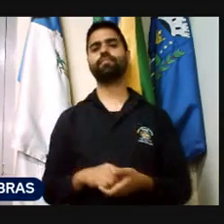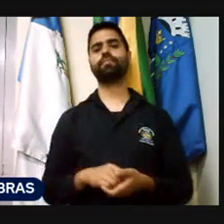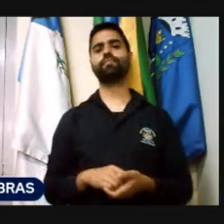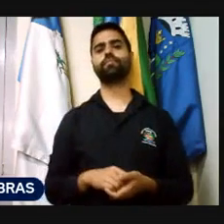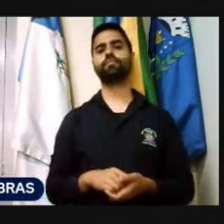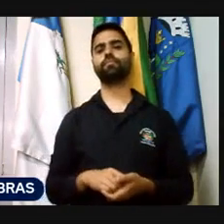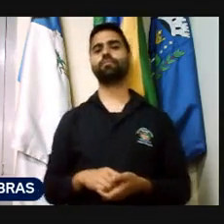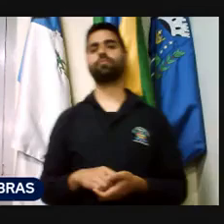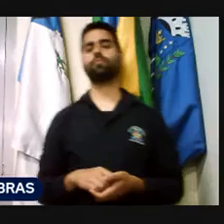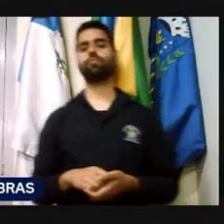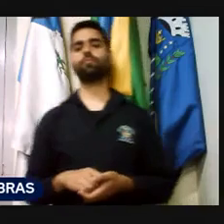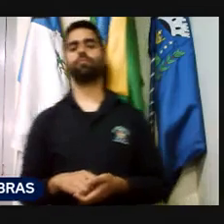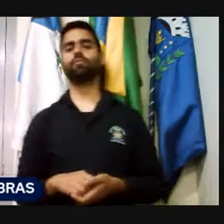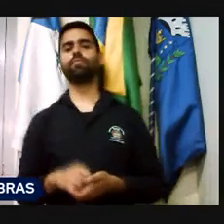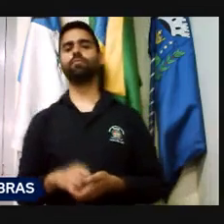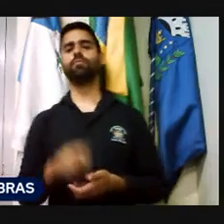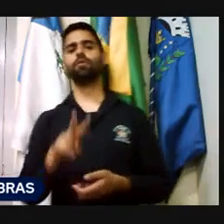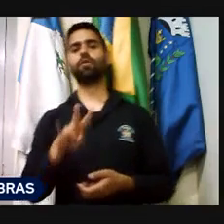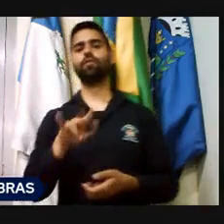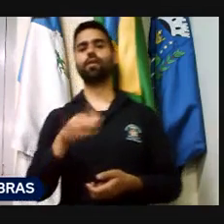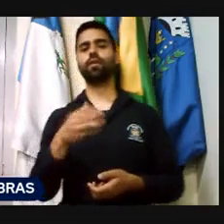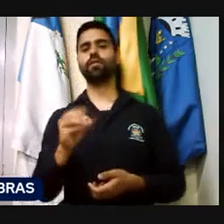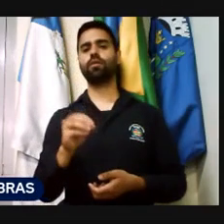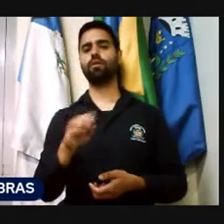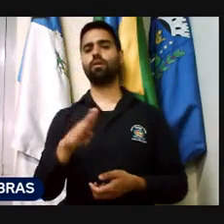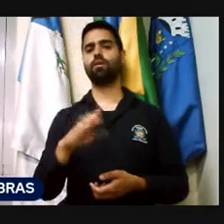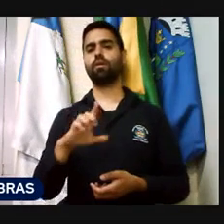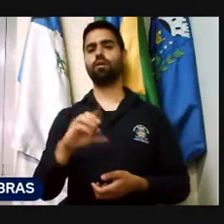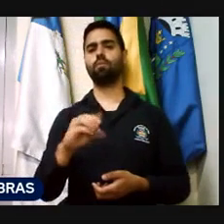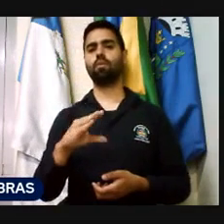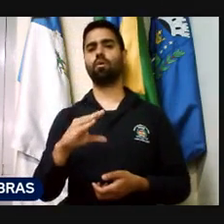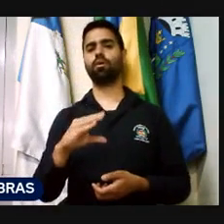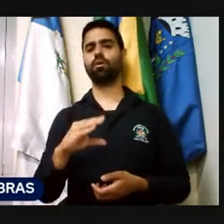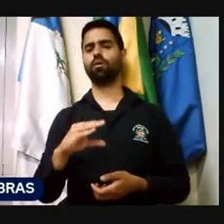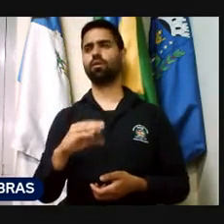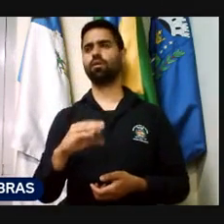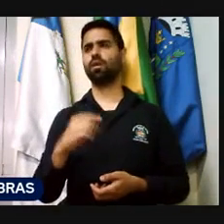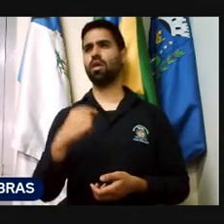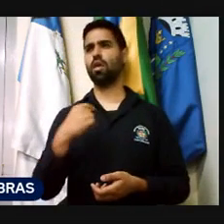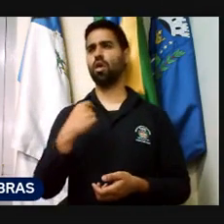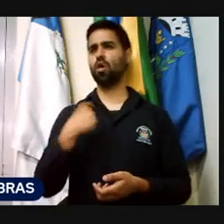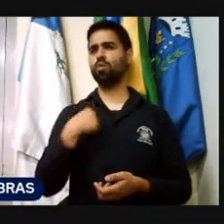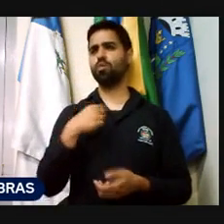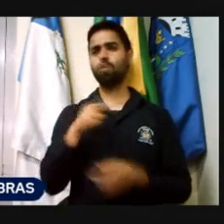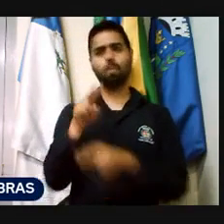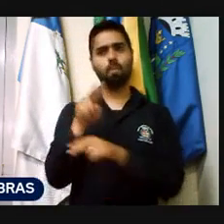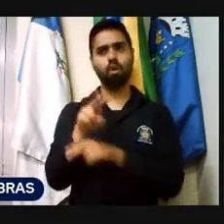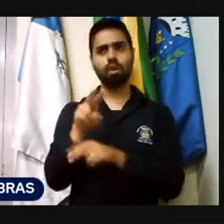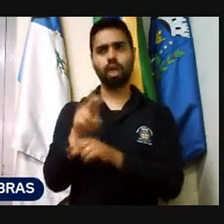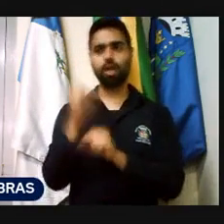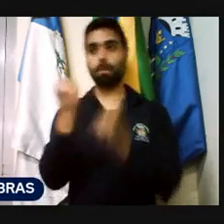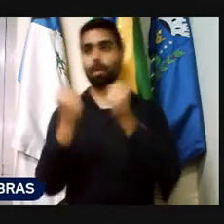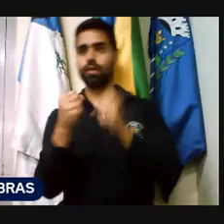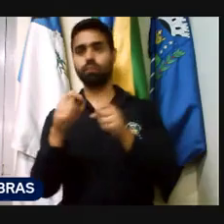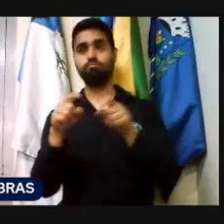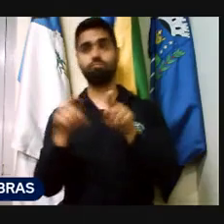Viação Glória. Eu não sou nenhum defensor da empresa e não sou a